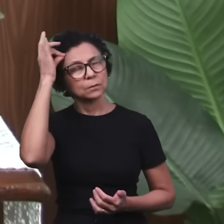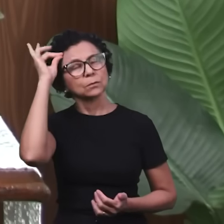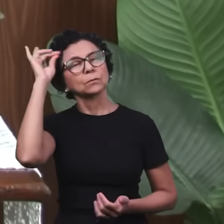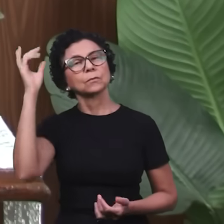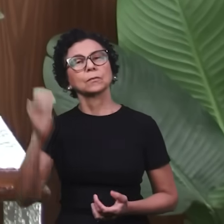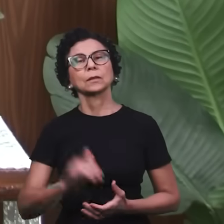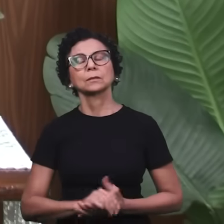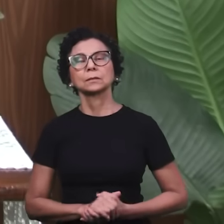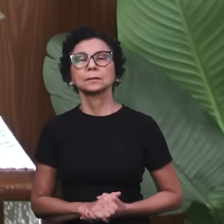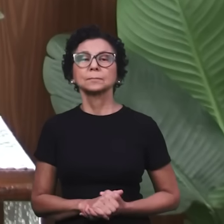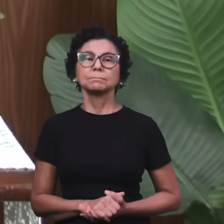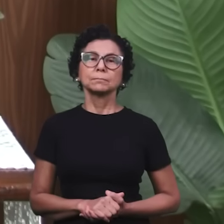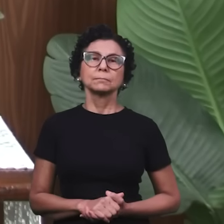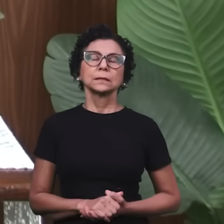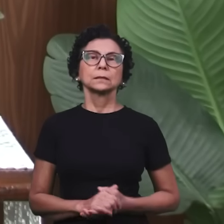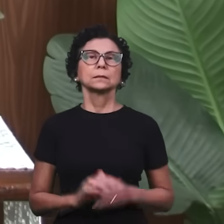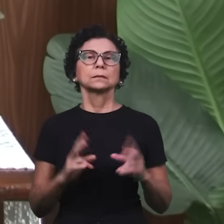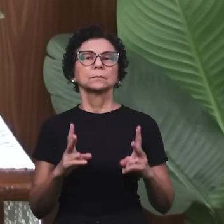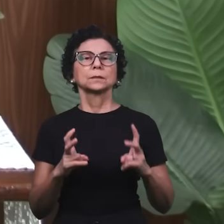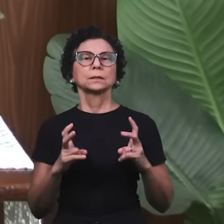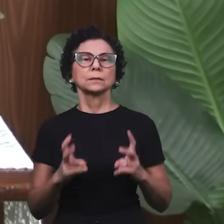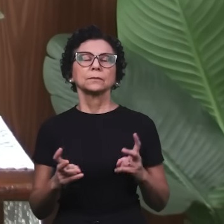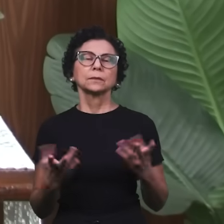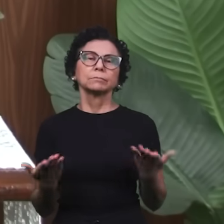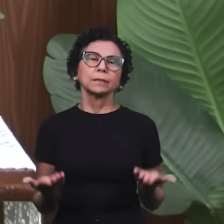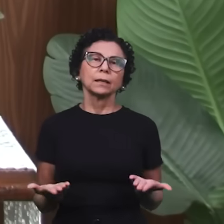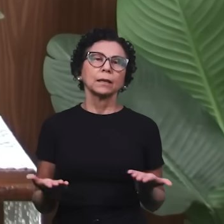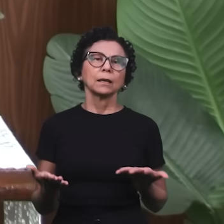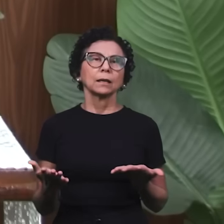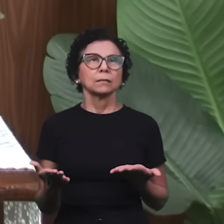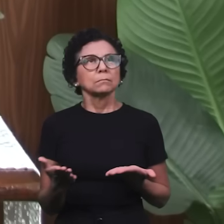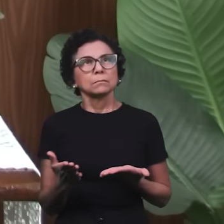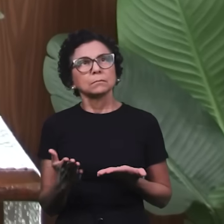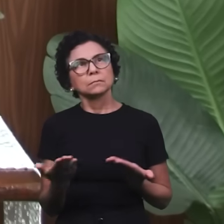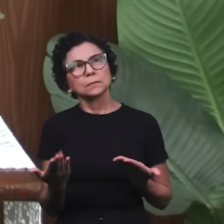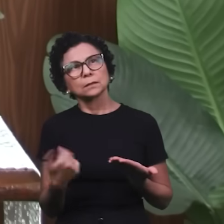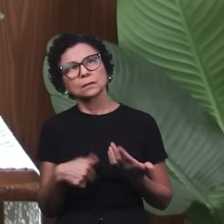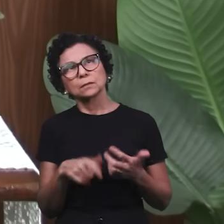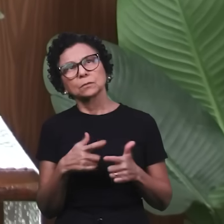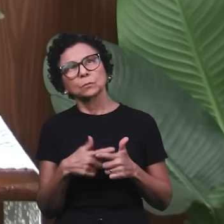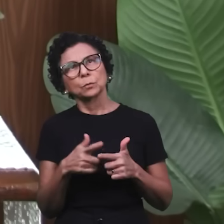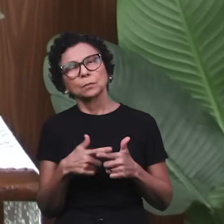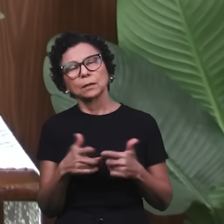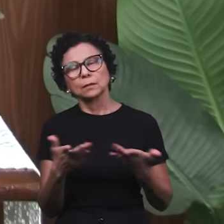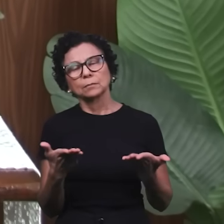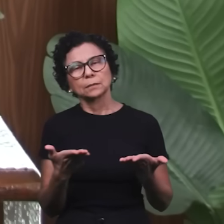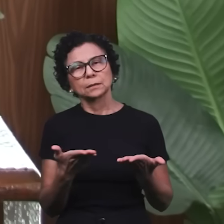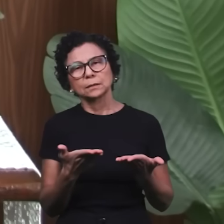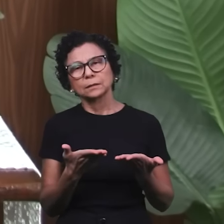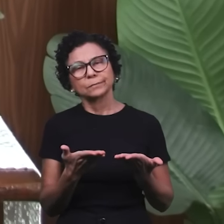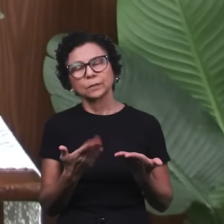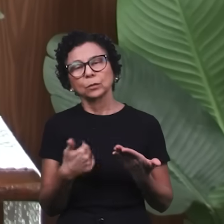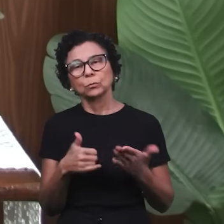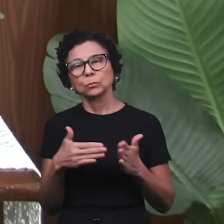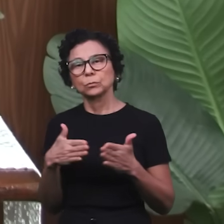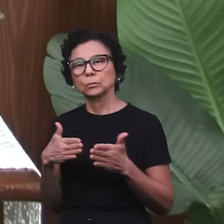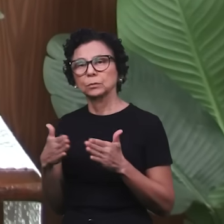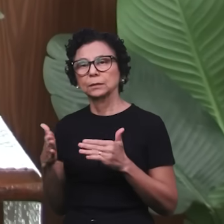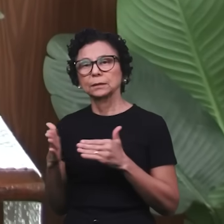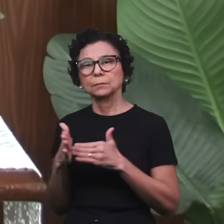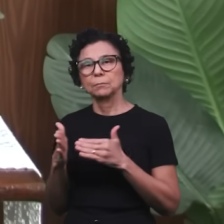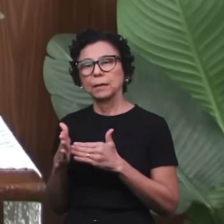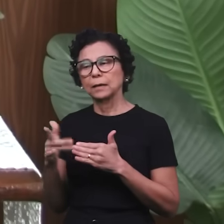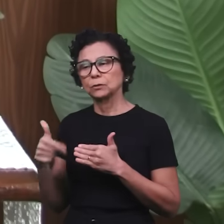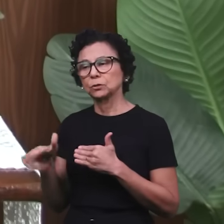quando algumas questões na nossa vida nós estamos deixando de fazer. E o que aconteceu